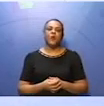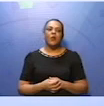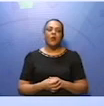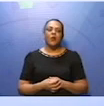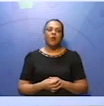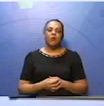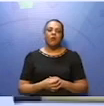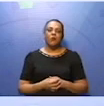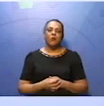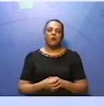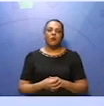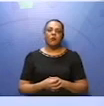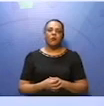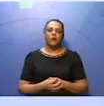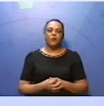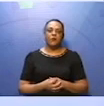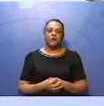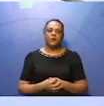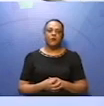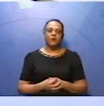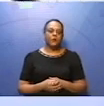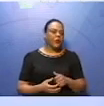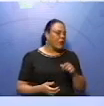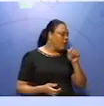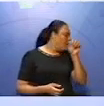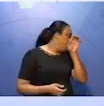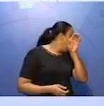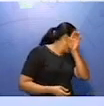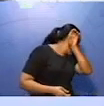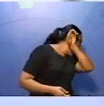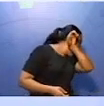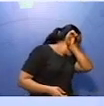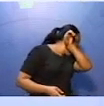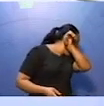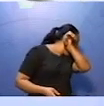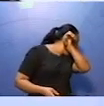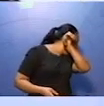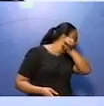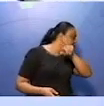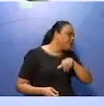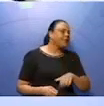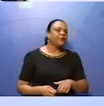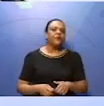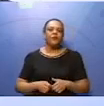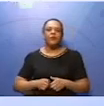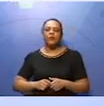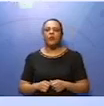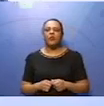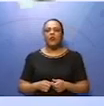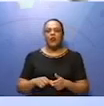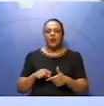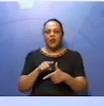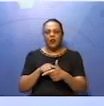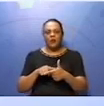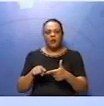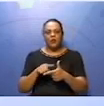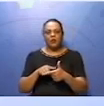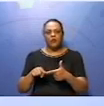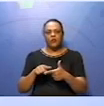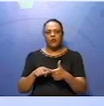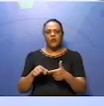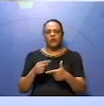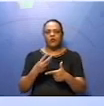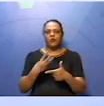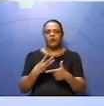Agora, para eu saber se o número é divisível por 3, é quando a soma dos algarismos que o